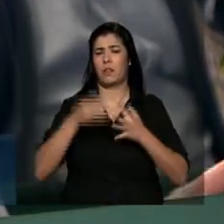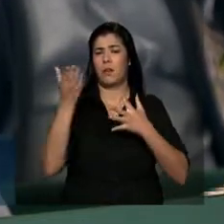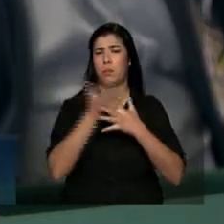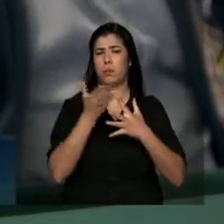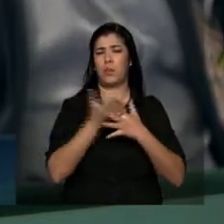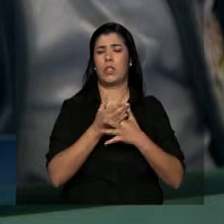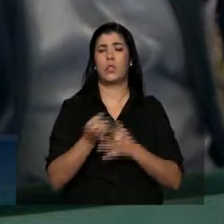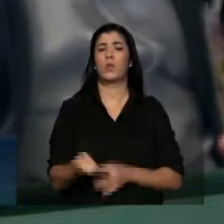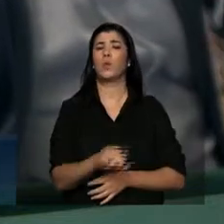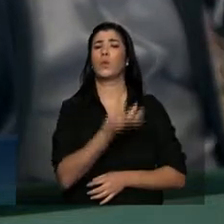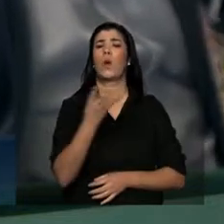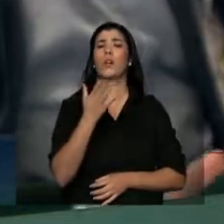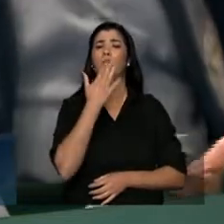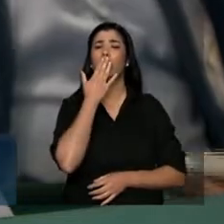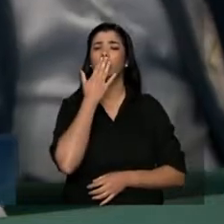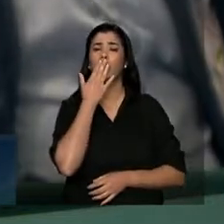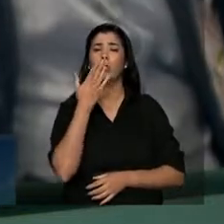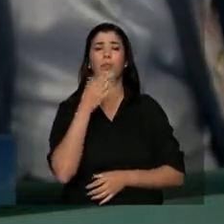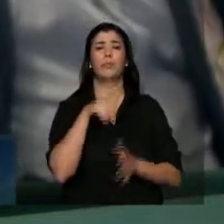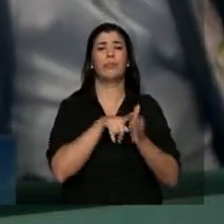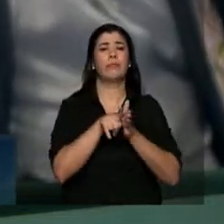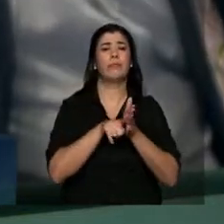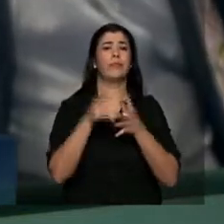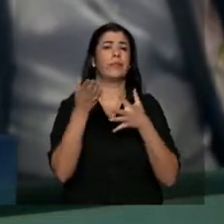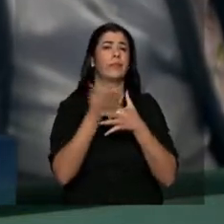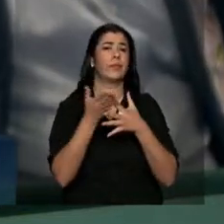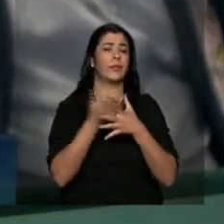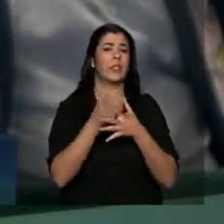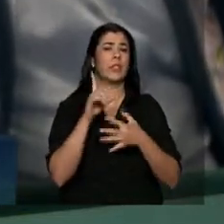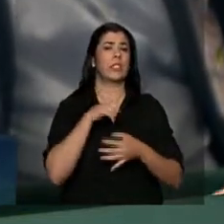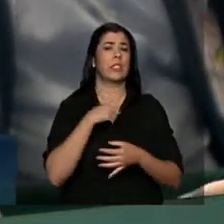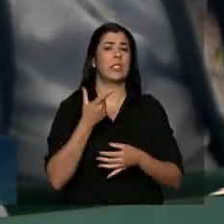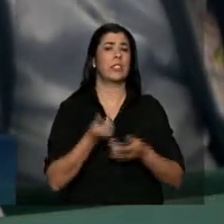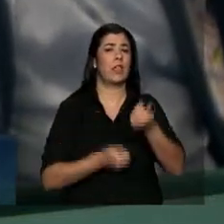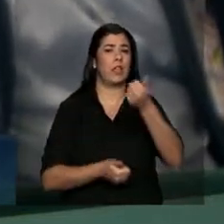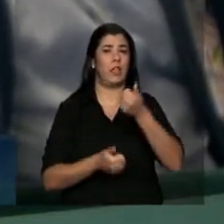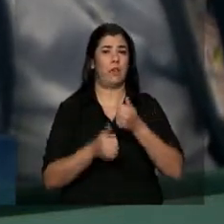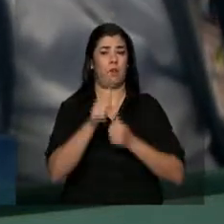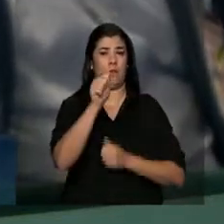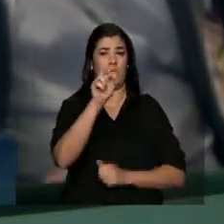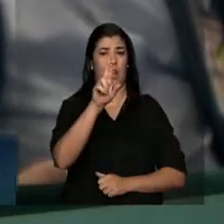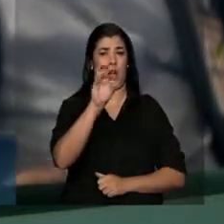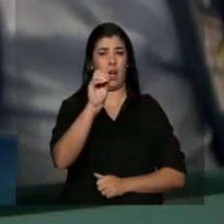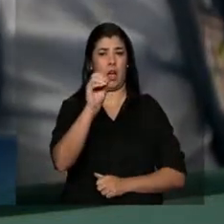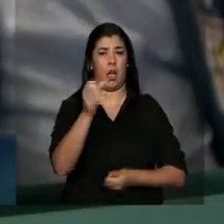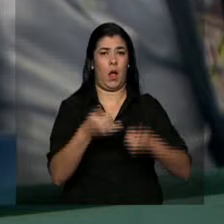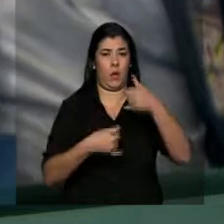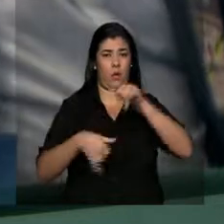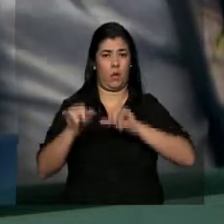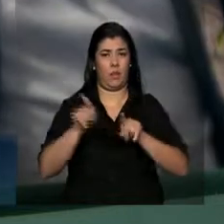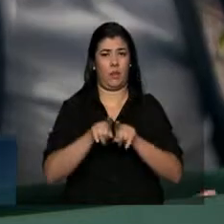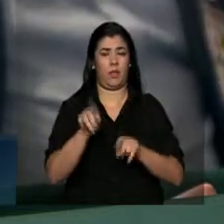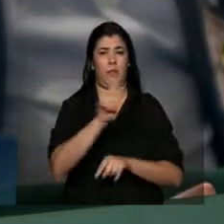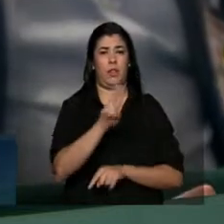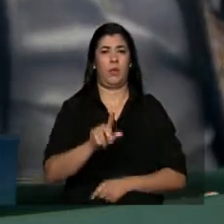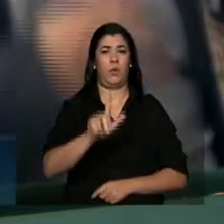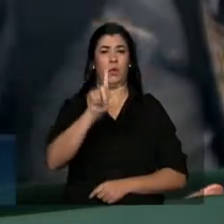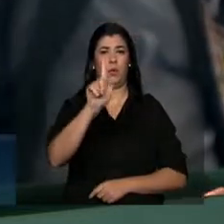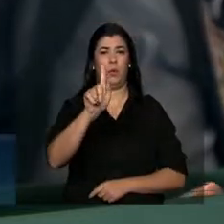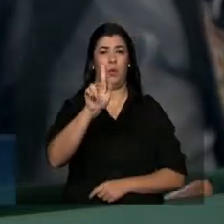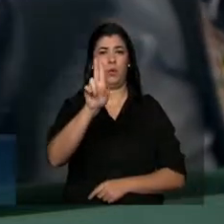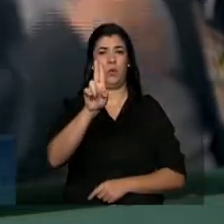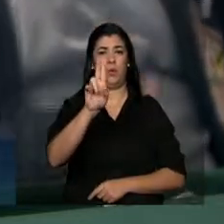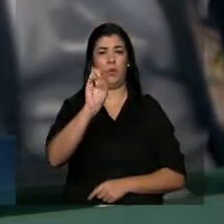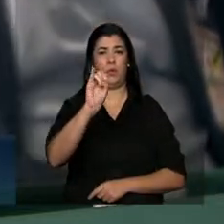exatamente quais são esses processos, se esses processos envolvem os agroquímicos. A gente tem aí a questão do glifosato, que está gerando um